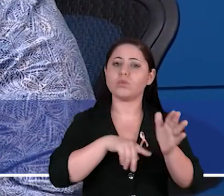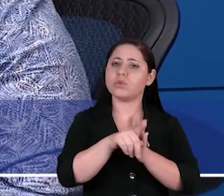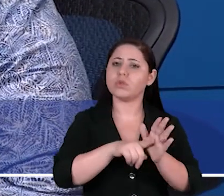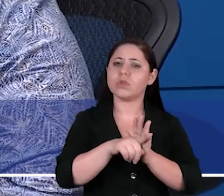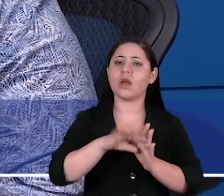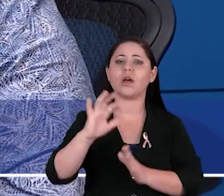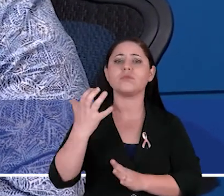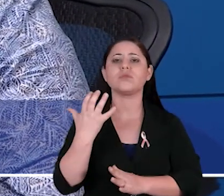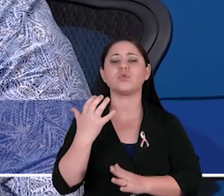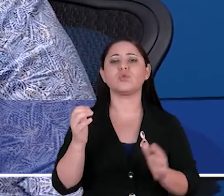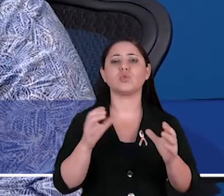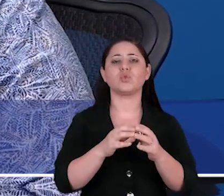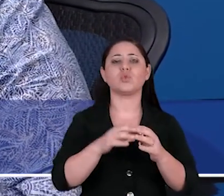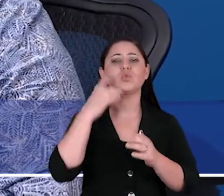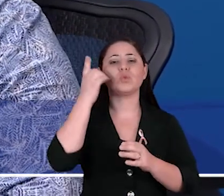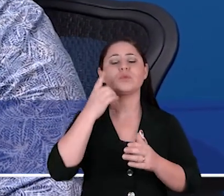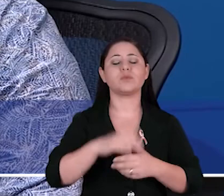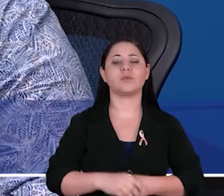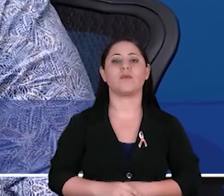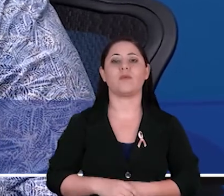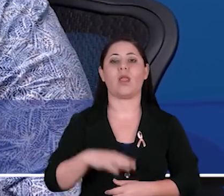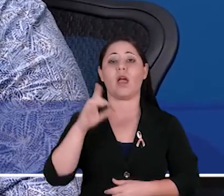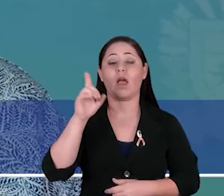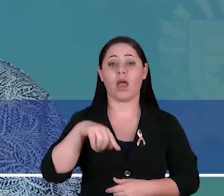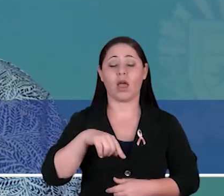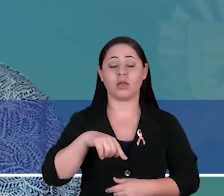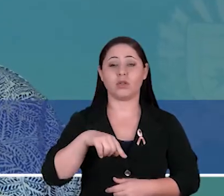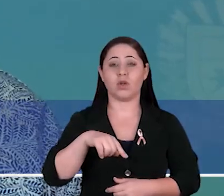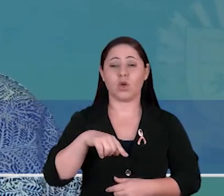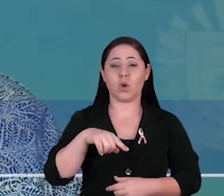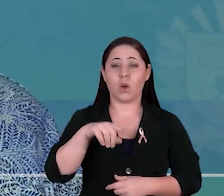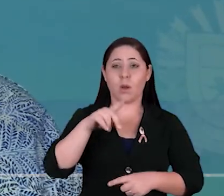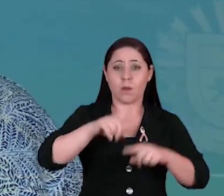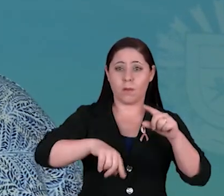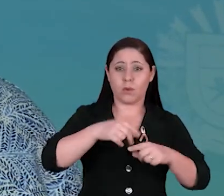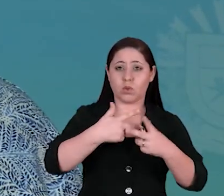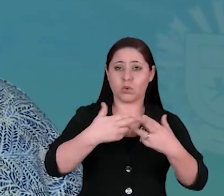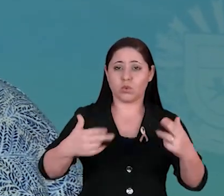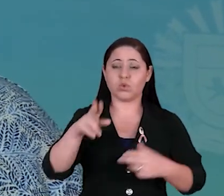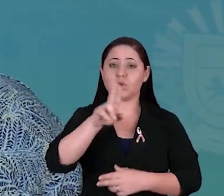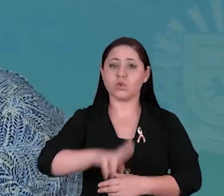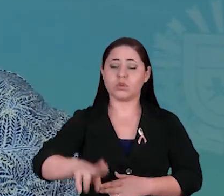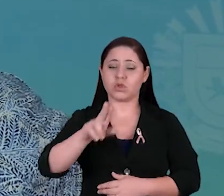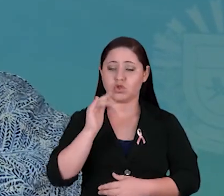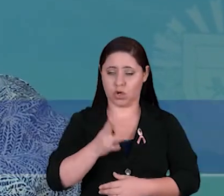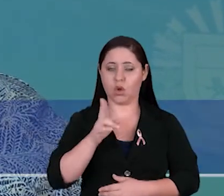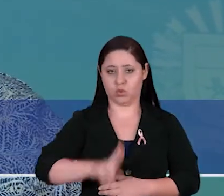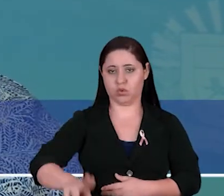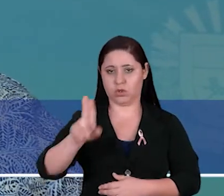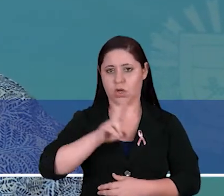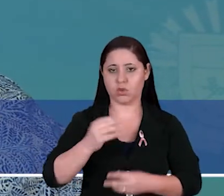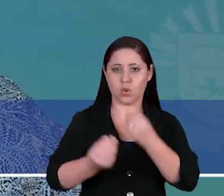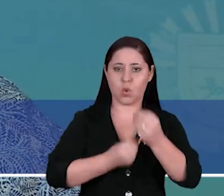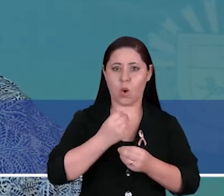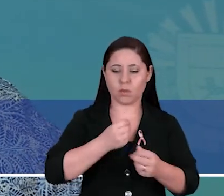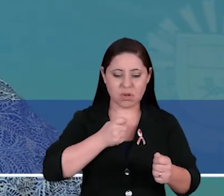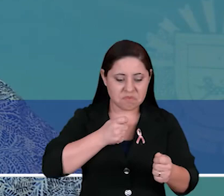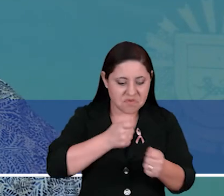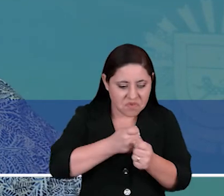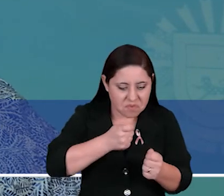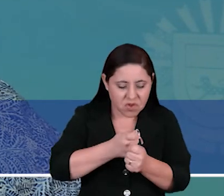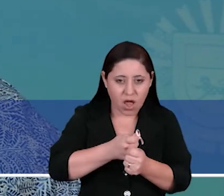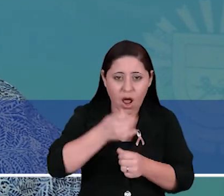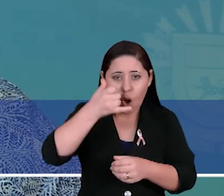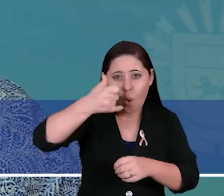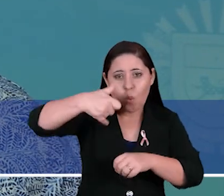pretendem conduzir as novas descobertas junto à frente. Ele é um subproduto que ele está sendo utilizado já é utilizado como